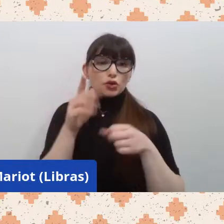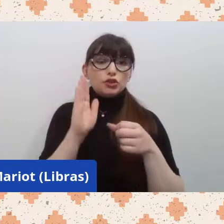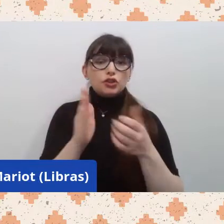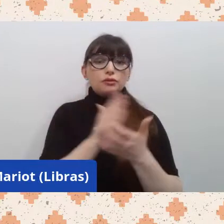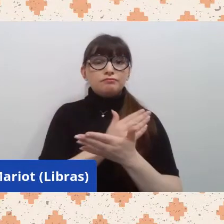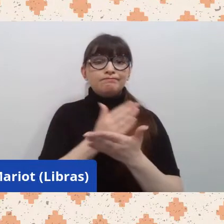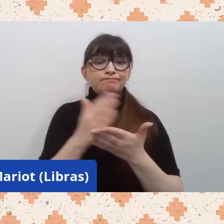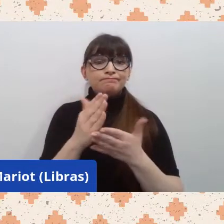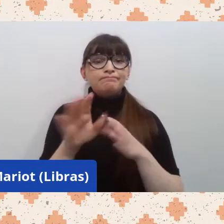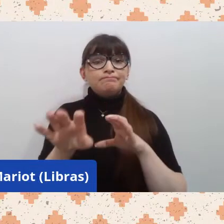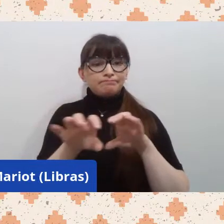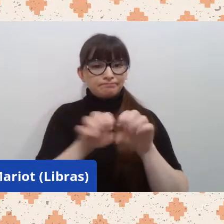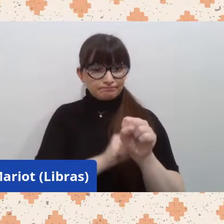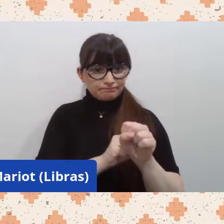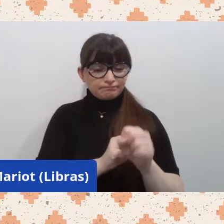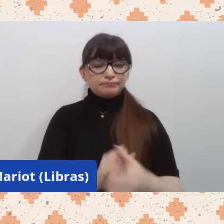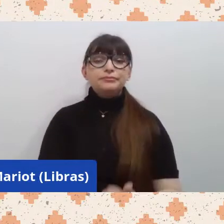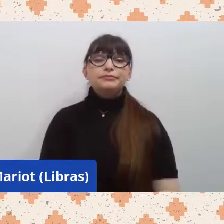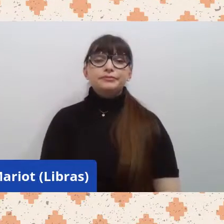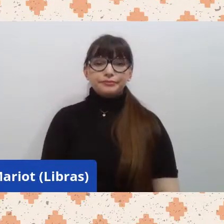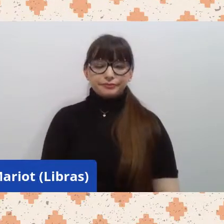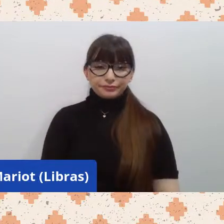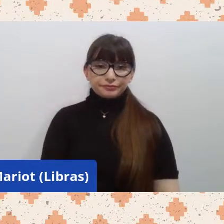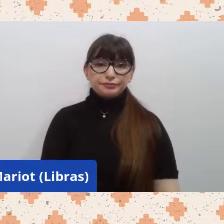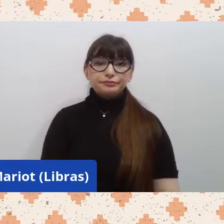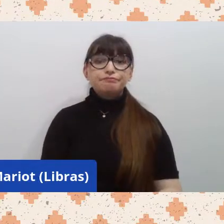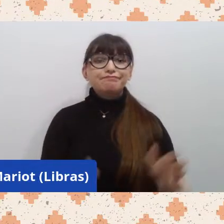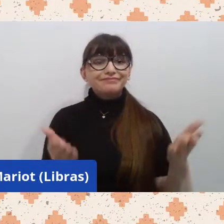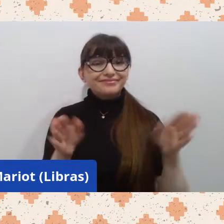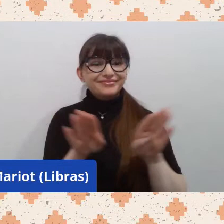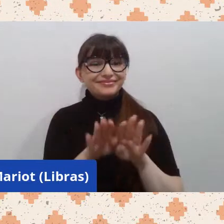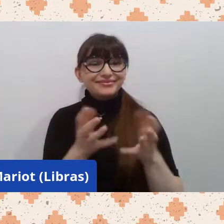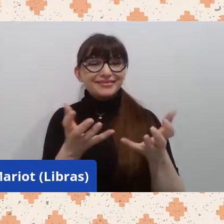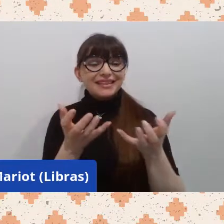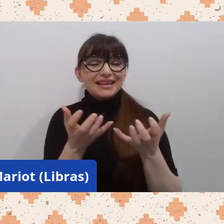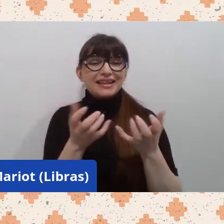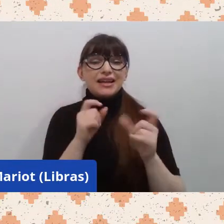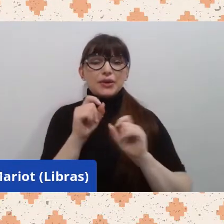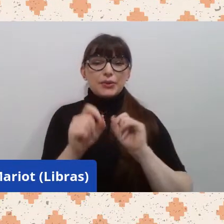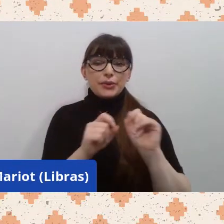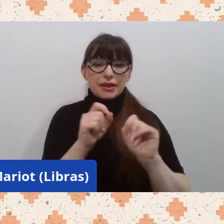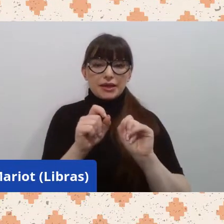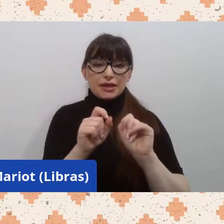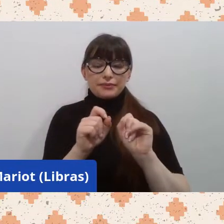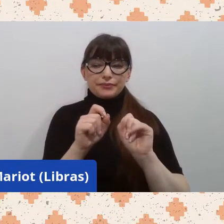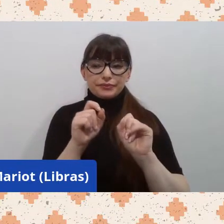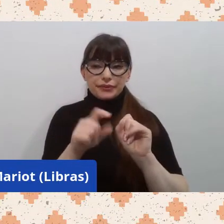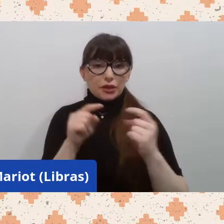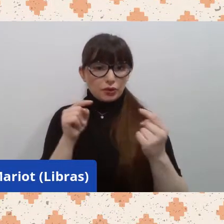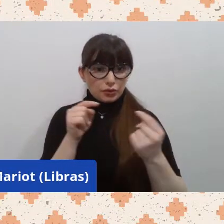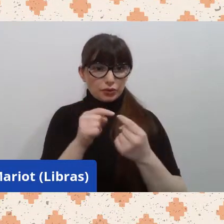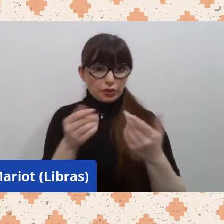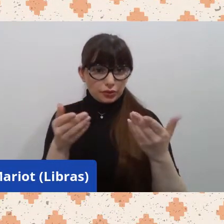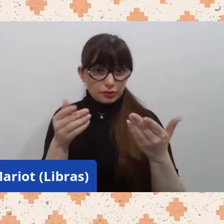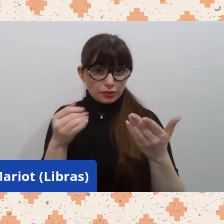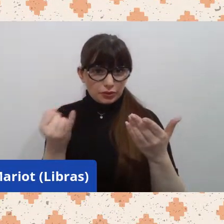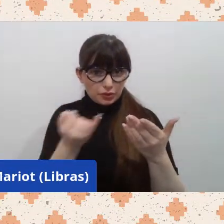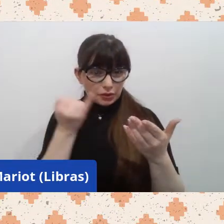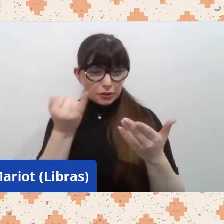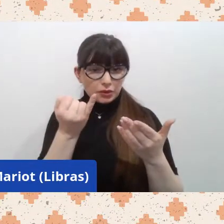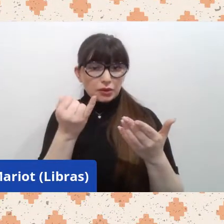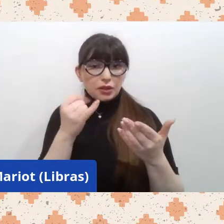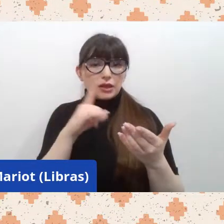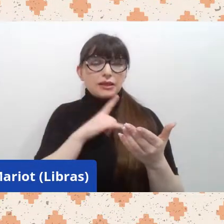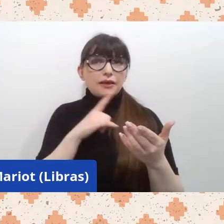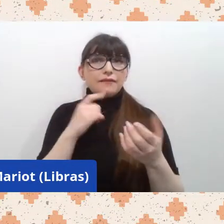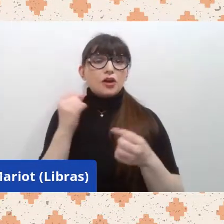de formação. E, finalmente, eu gostaria de destacar que, nesses últimos 8